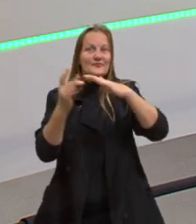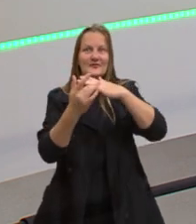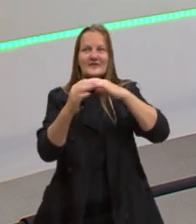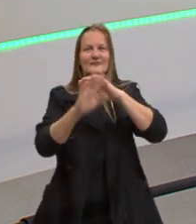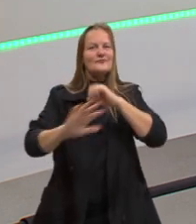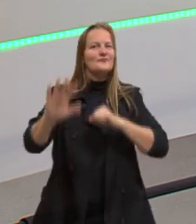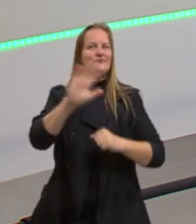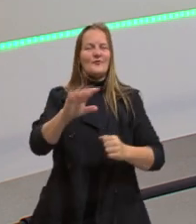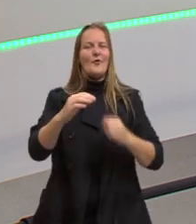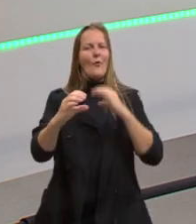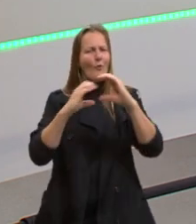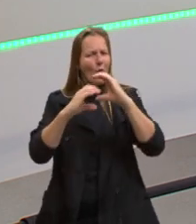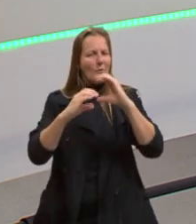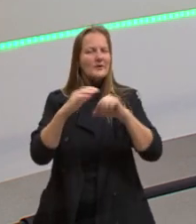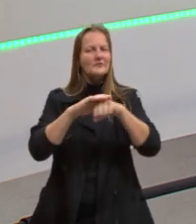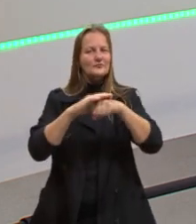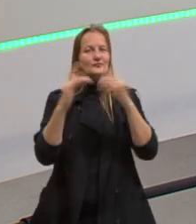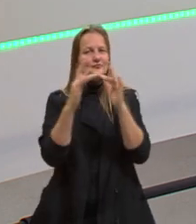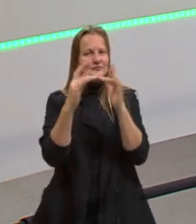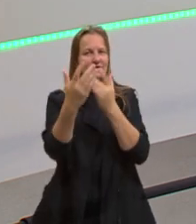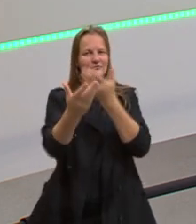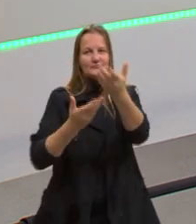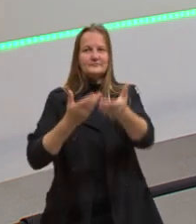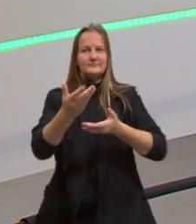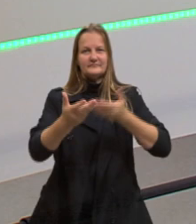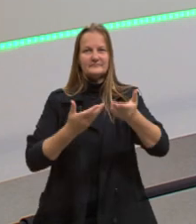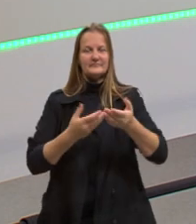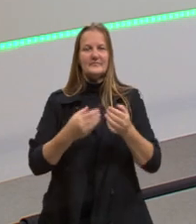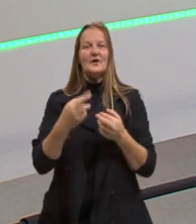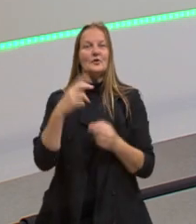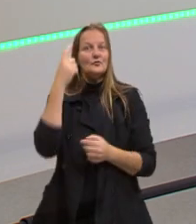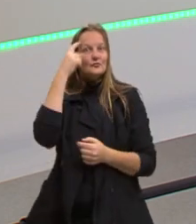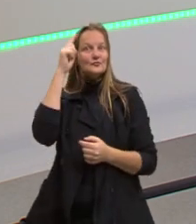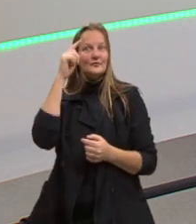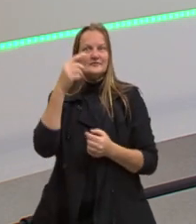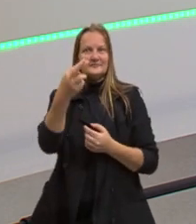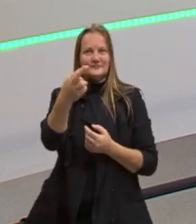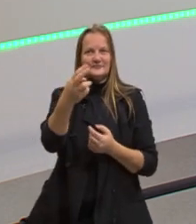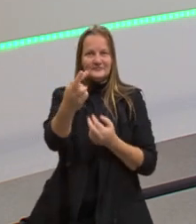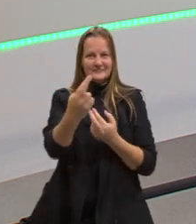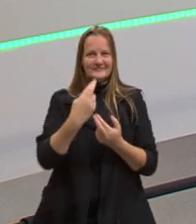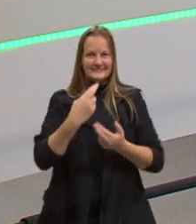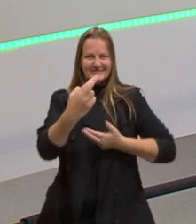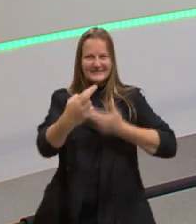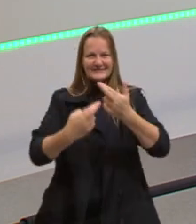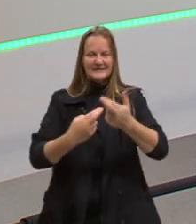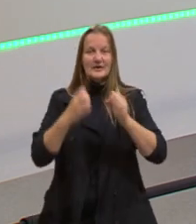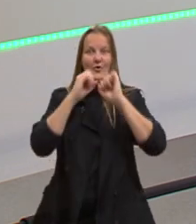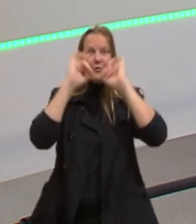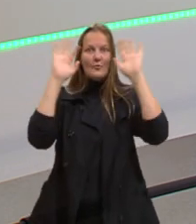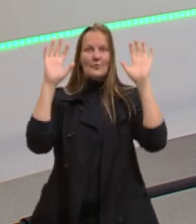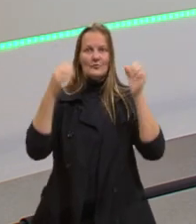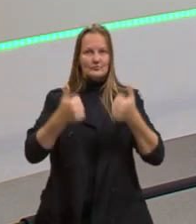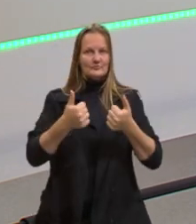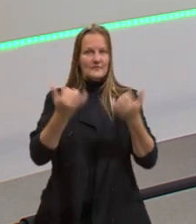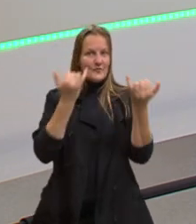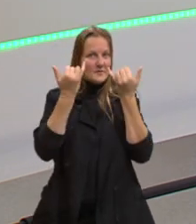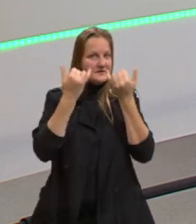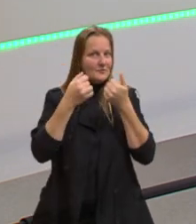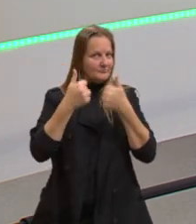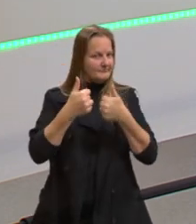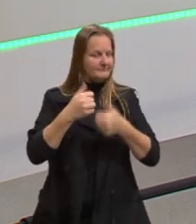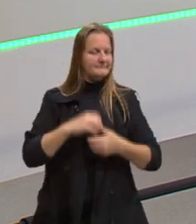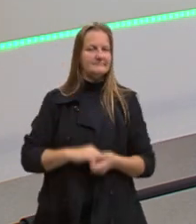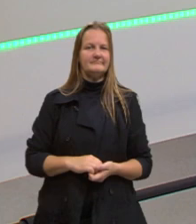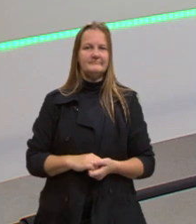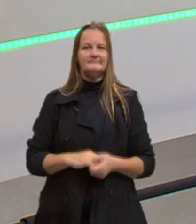gente se comunicar então entre em contato conosco para a gente poder trocar ideias se realmente essa compreensão essas informações estão